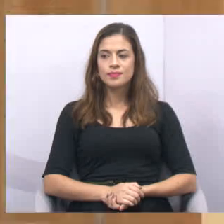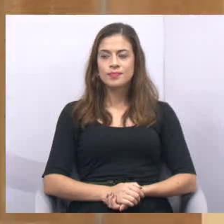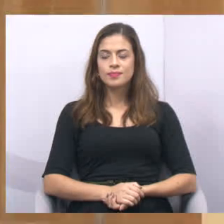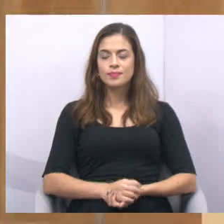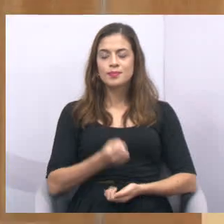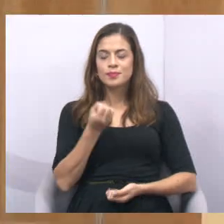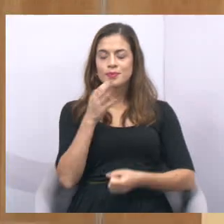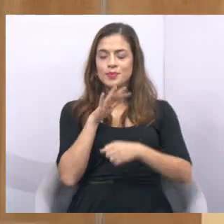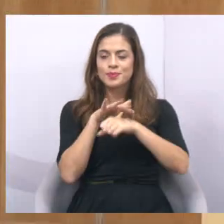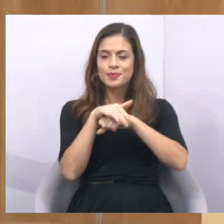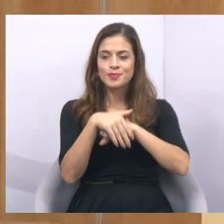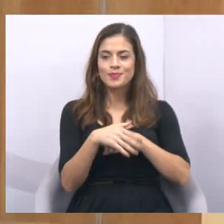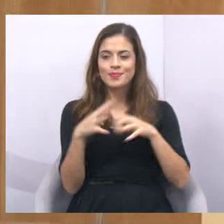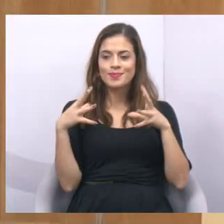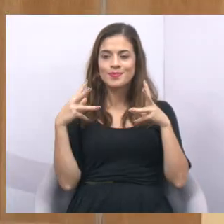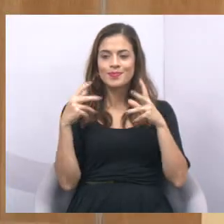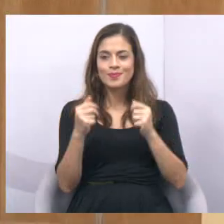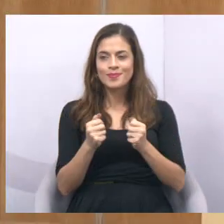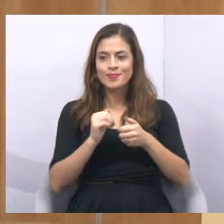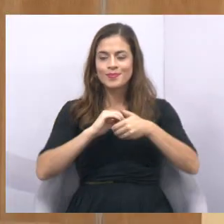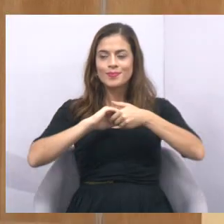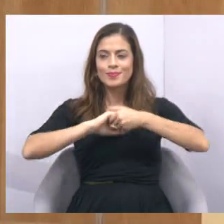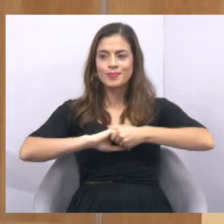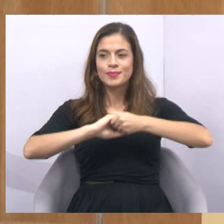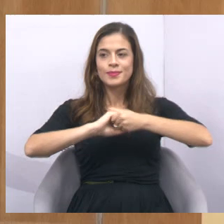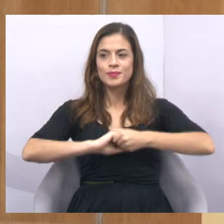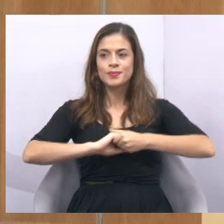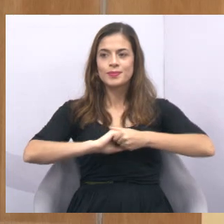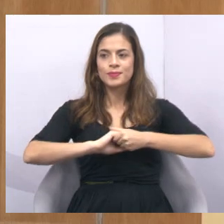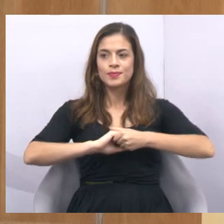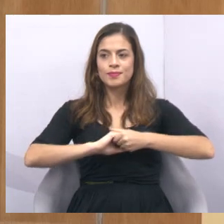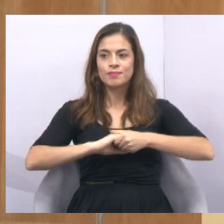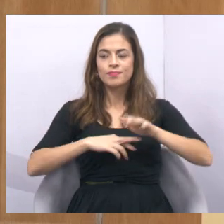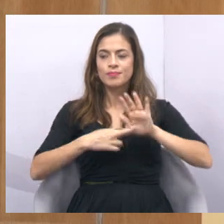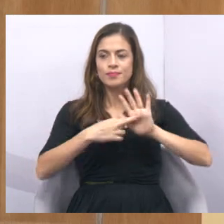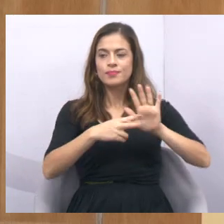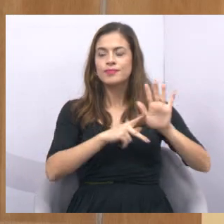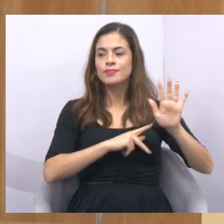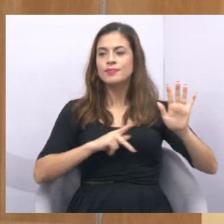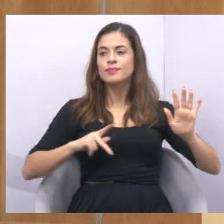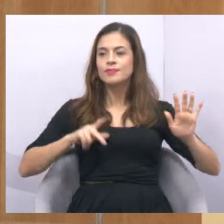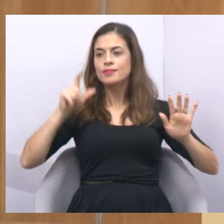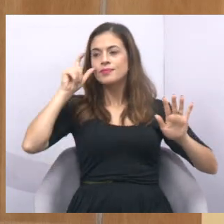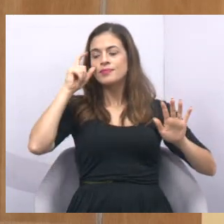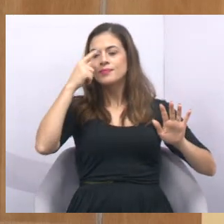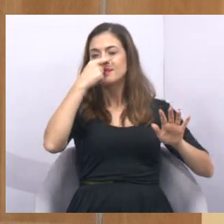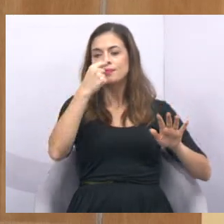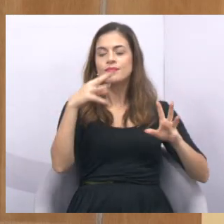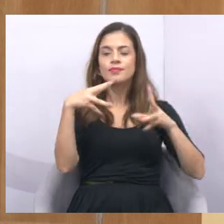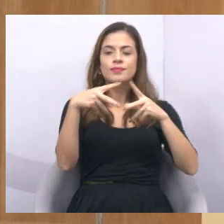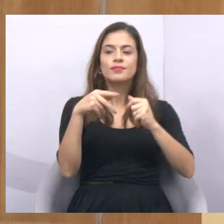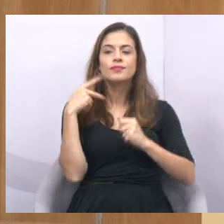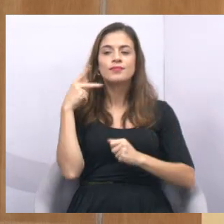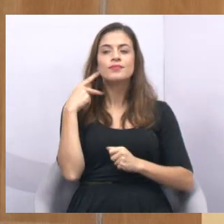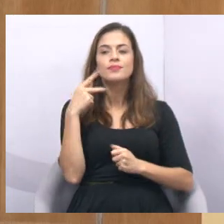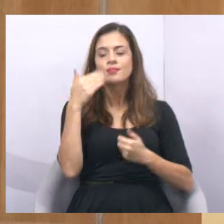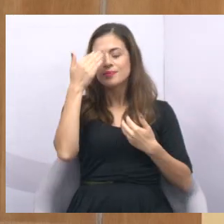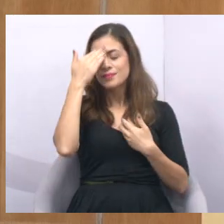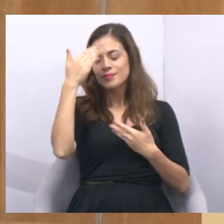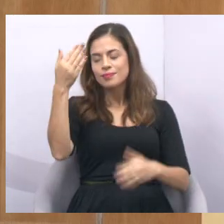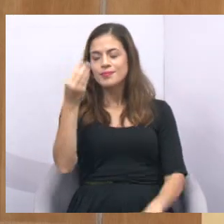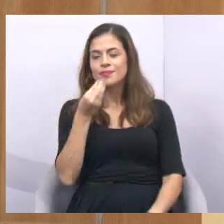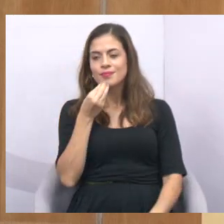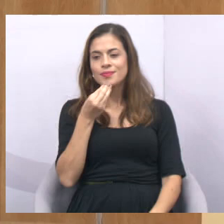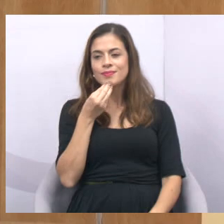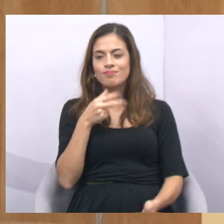Boa noite a todos. Quero aqui cumprimentar, em nome do nosso presidente Abner, todos os vereadores, agradecer pela